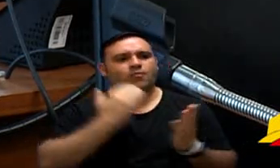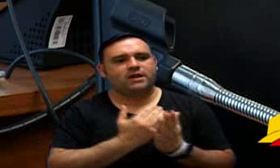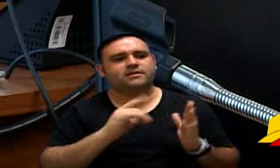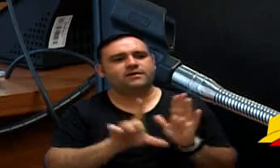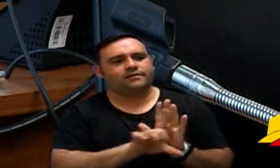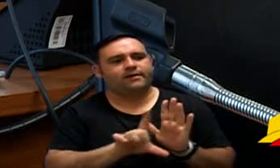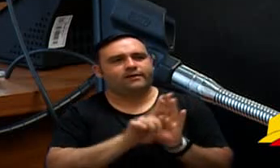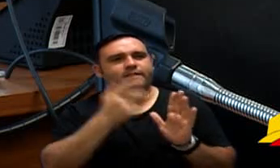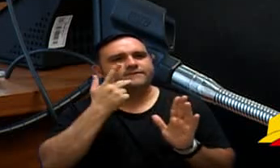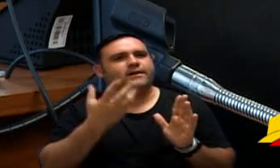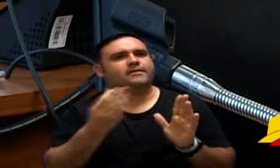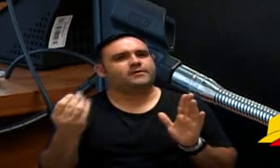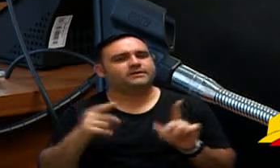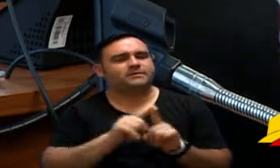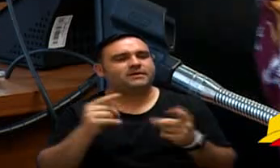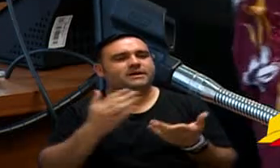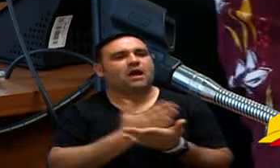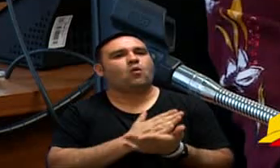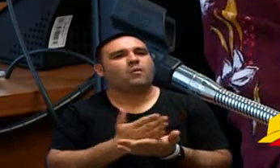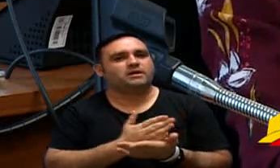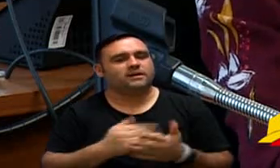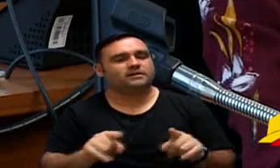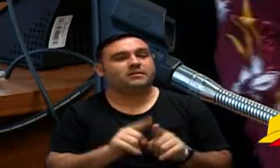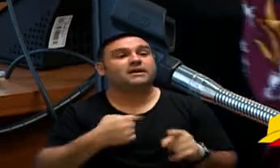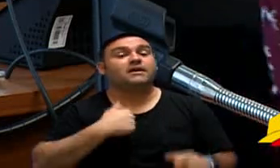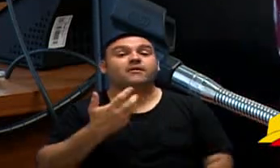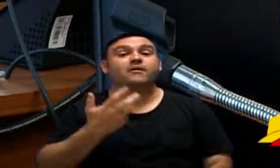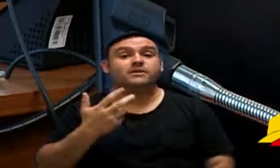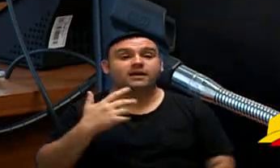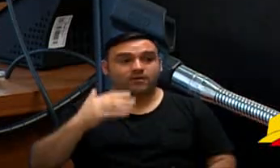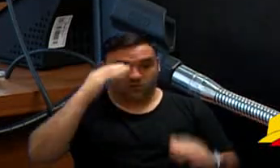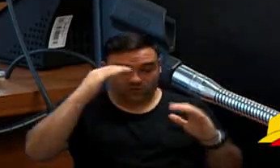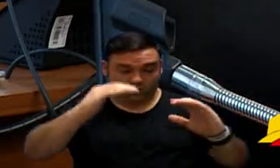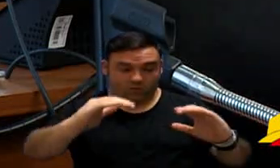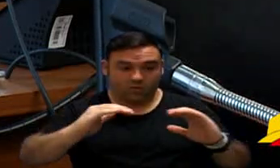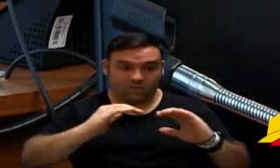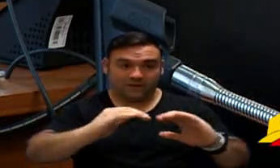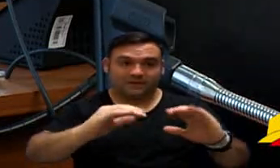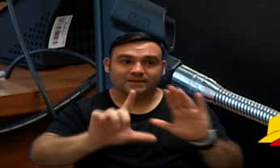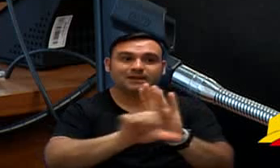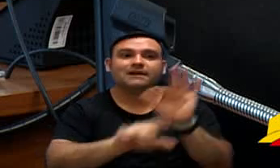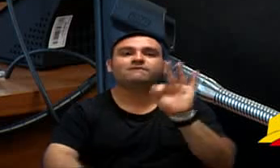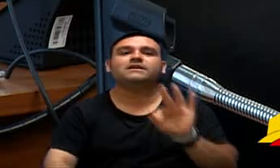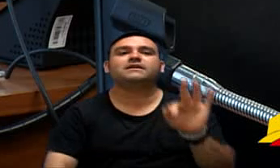que foi da gestão compartilhada, eu gostaria que o senhor também respeitasse a lei federal